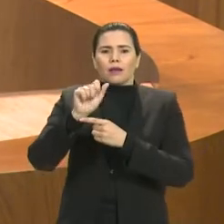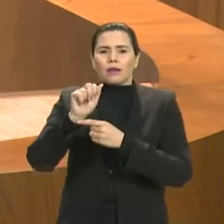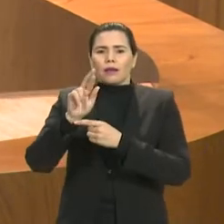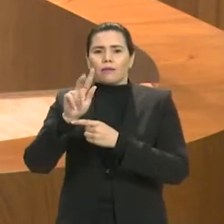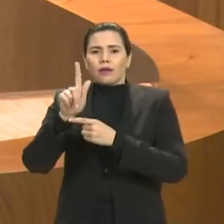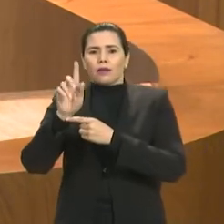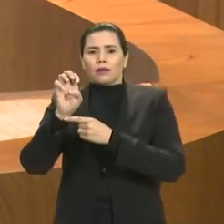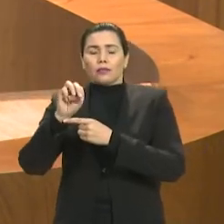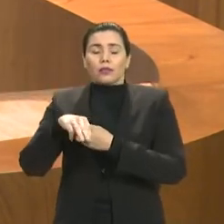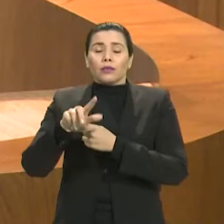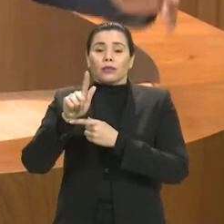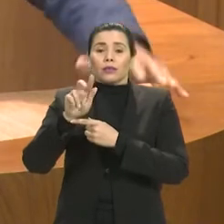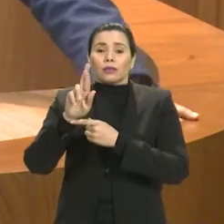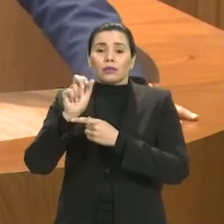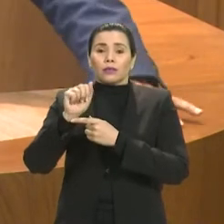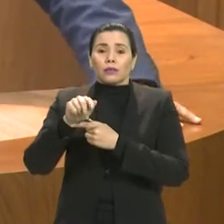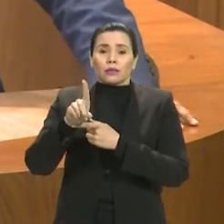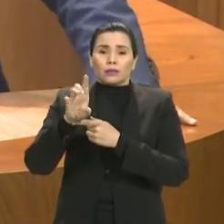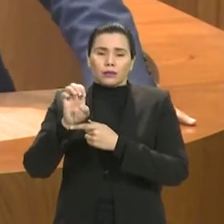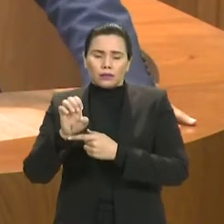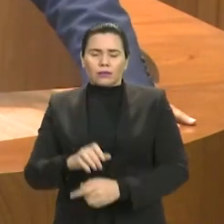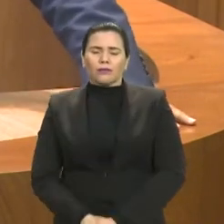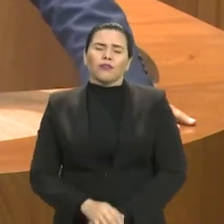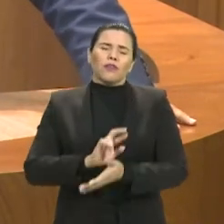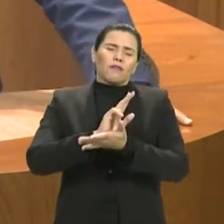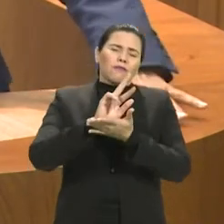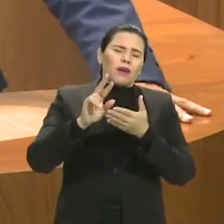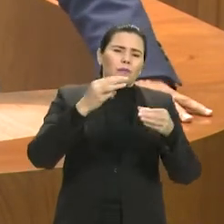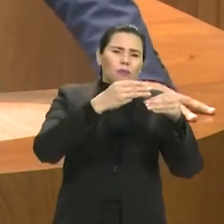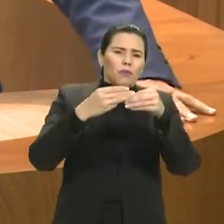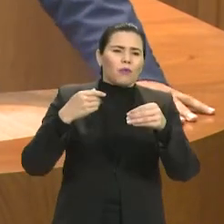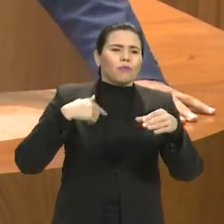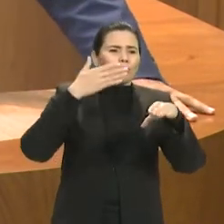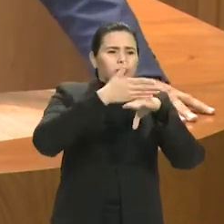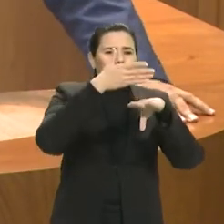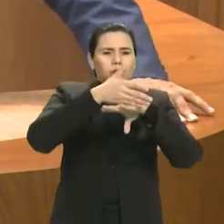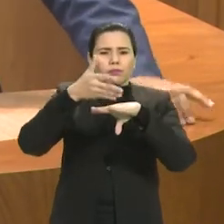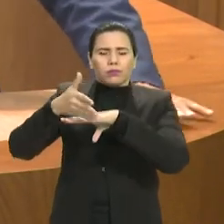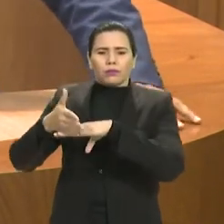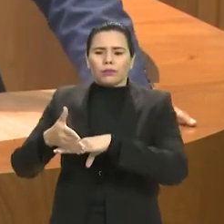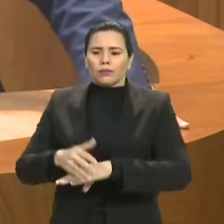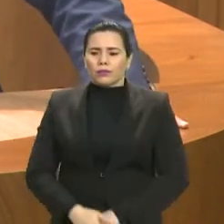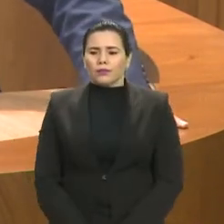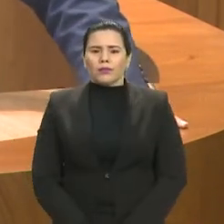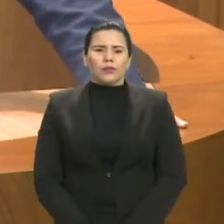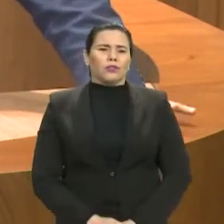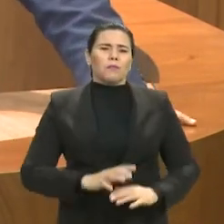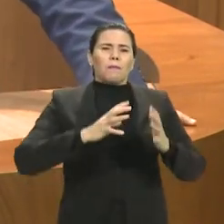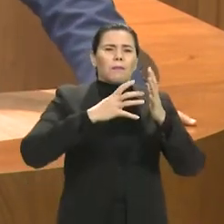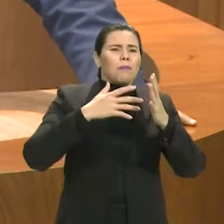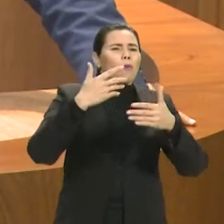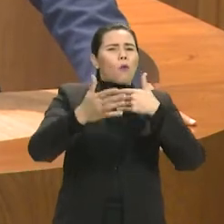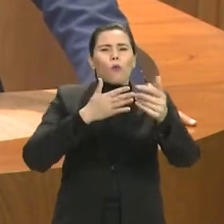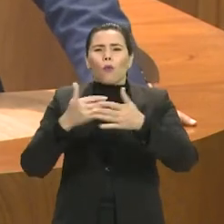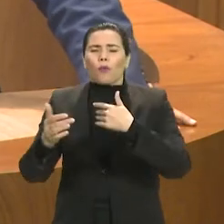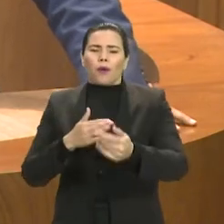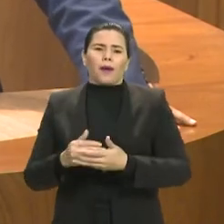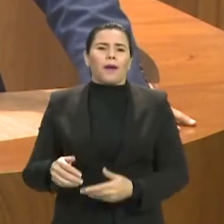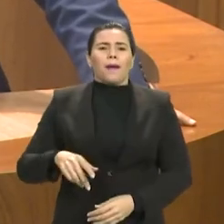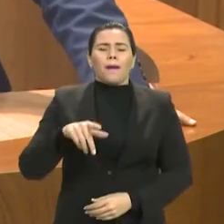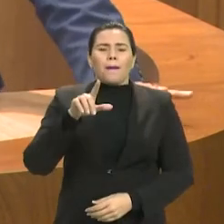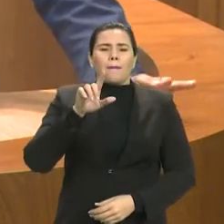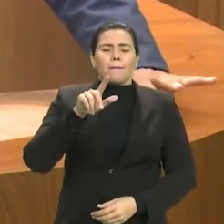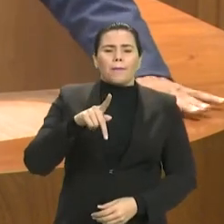de direita, independe de partido, e vamos fiscalizar, temos fiscalizado do PDT, do PCdoB, do PSB, do